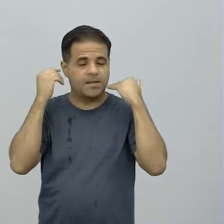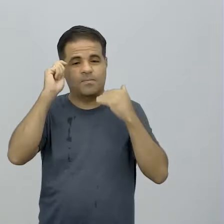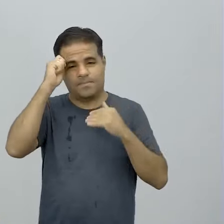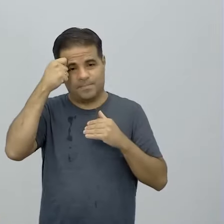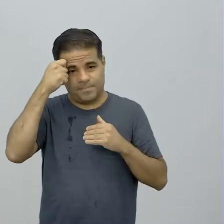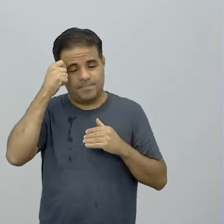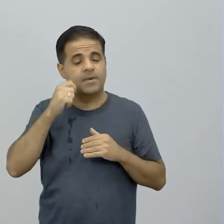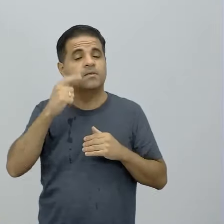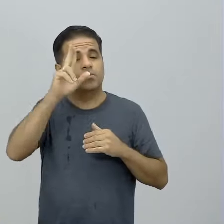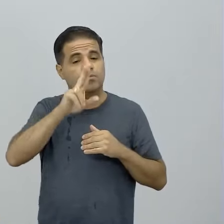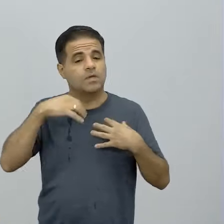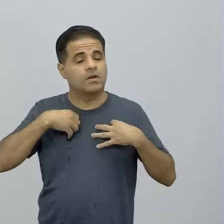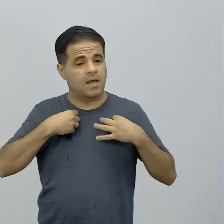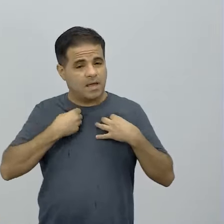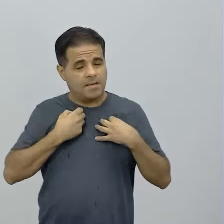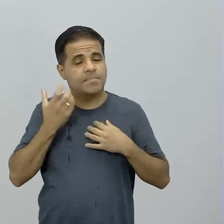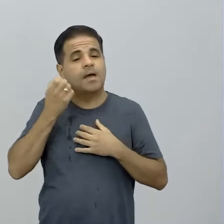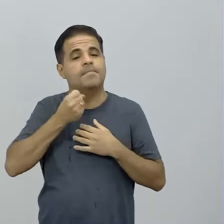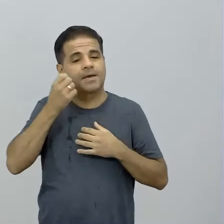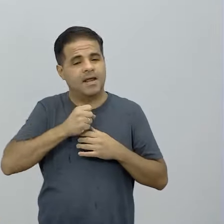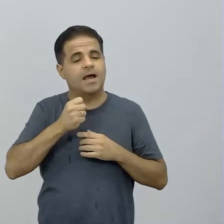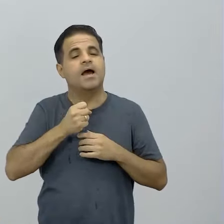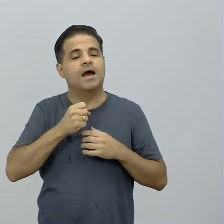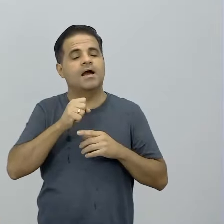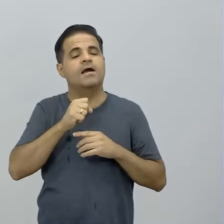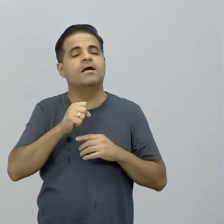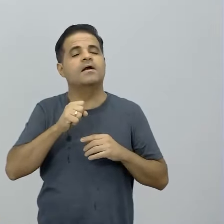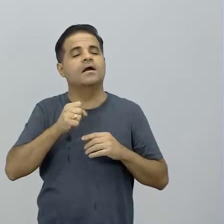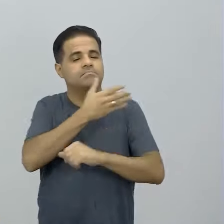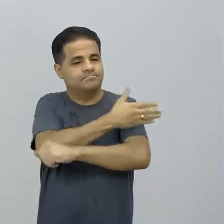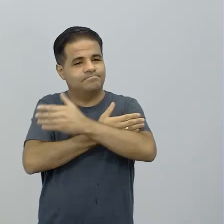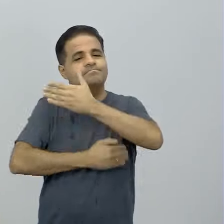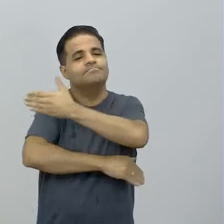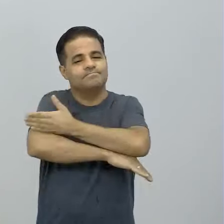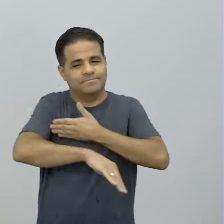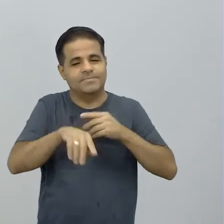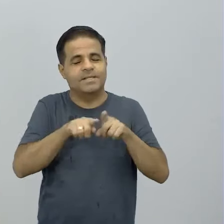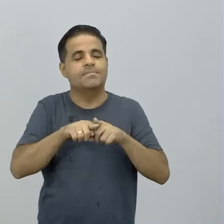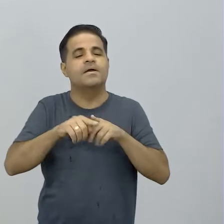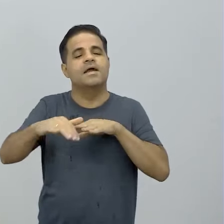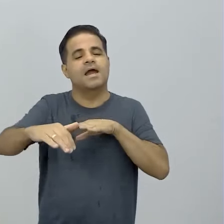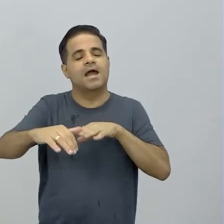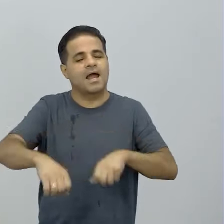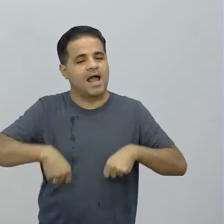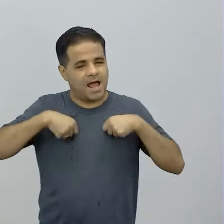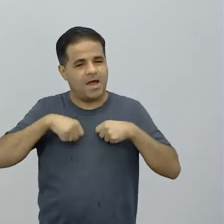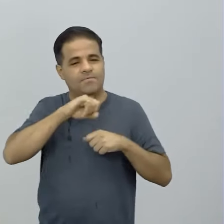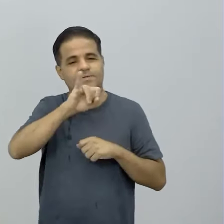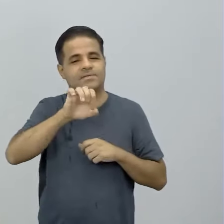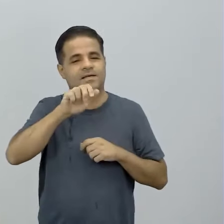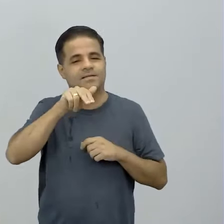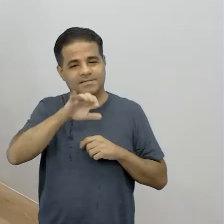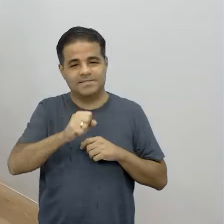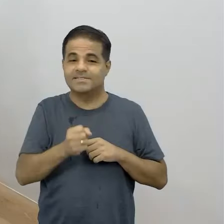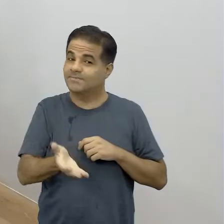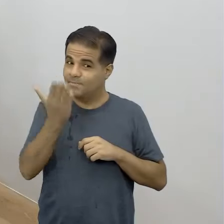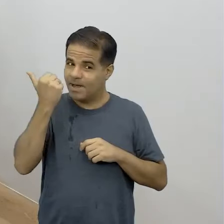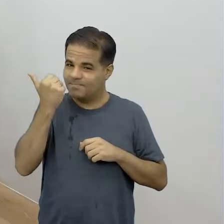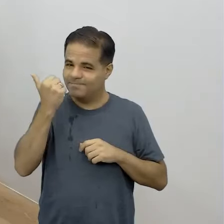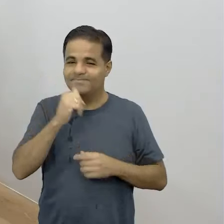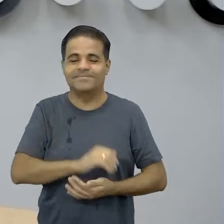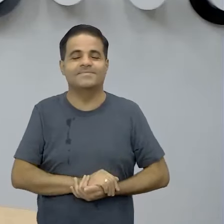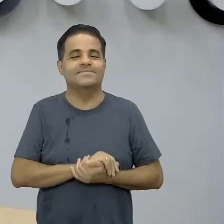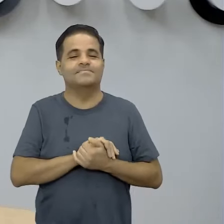estou vestindo uma camisa branca social de mangas curtas e calça jeans. Vamos lá.